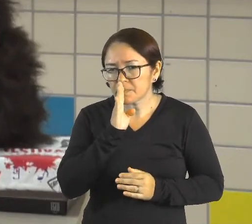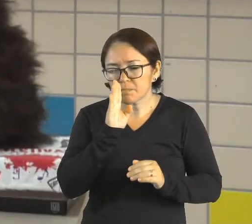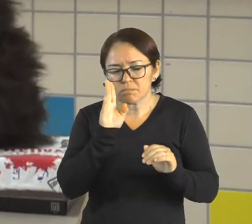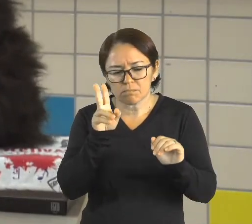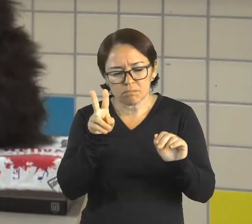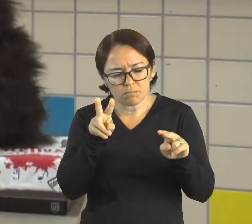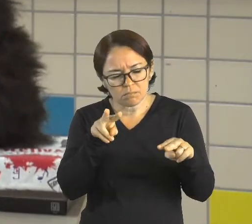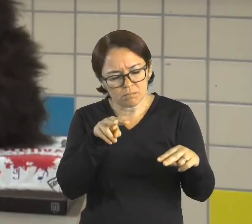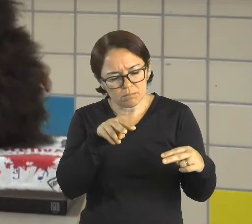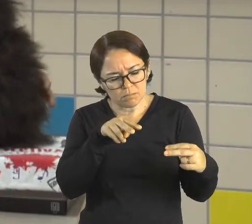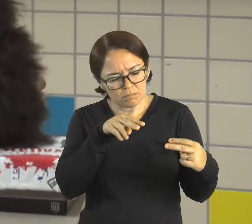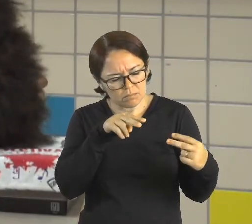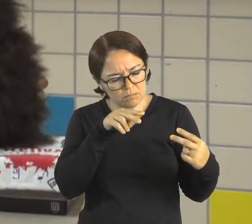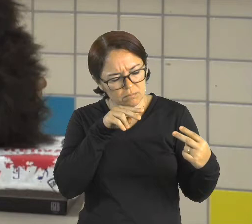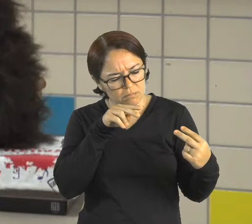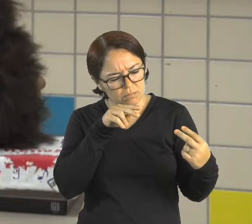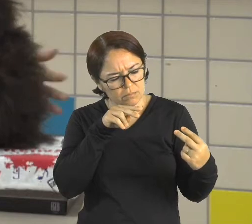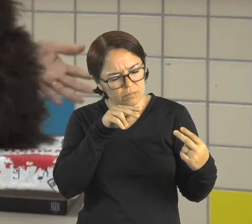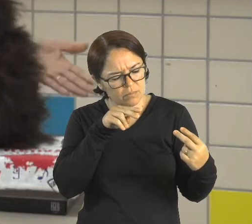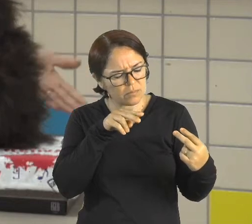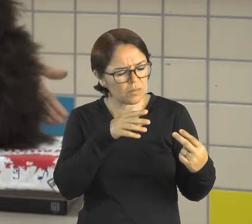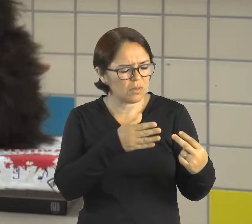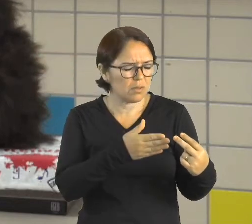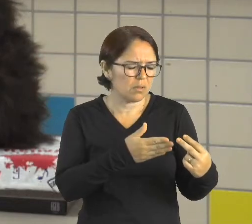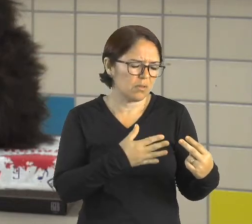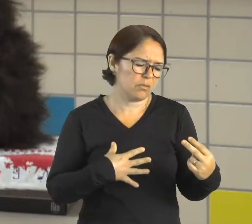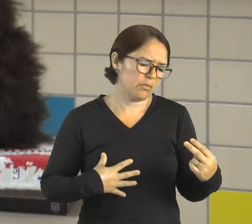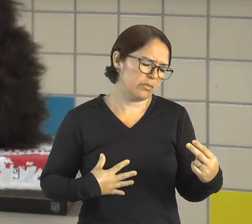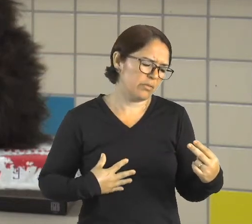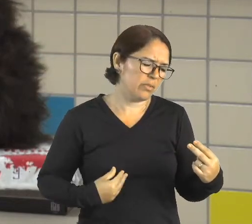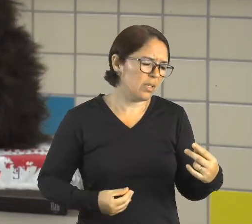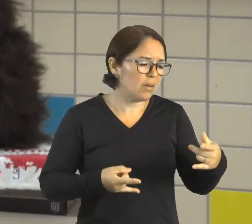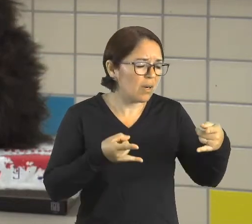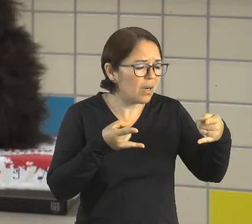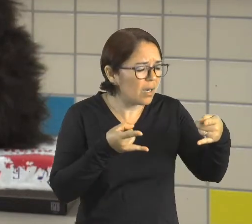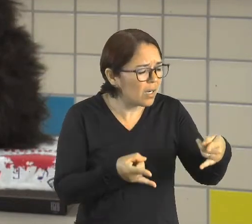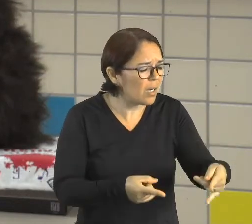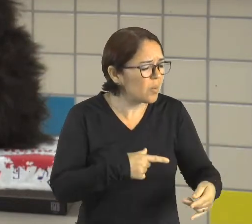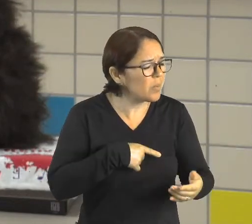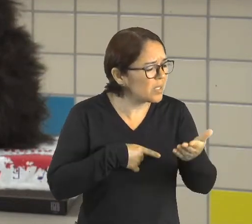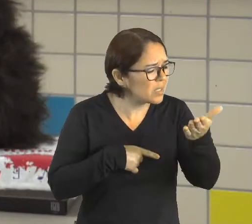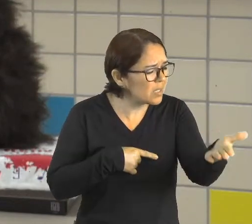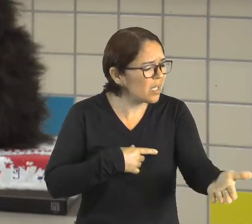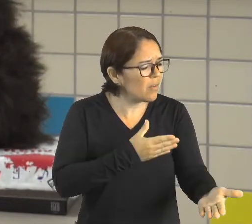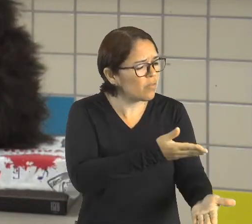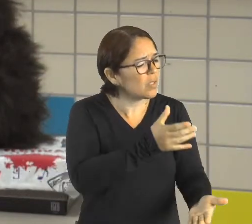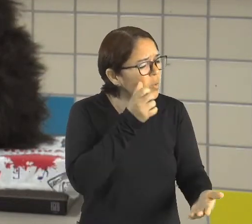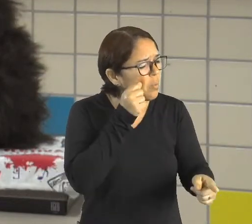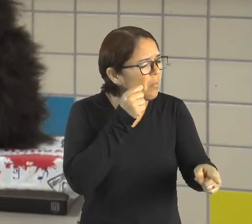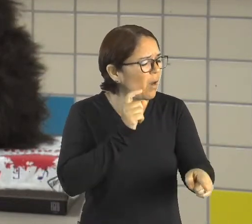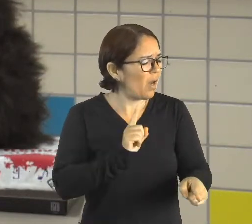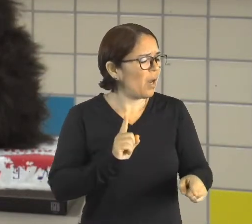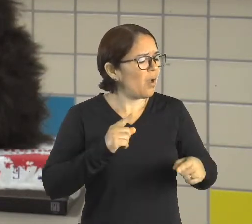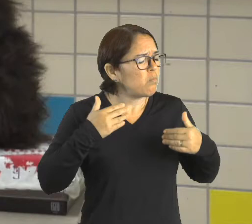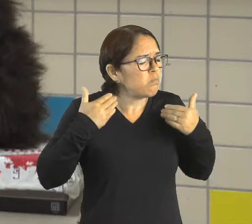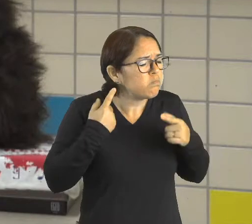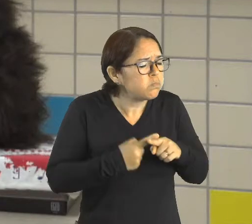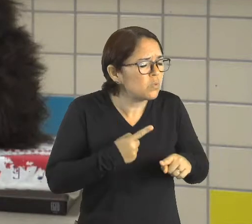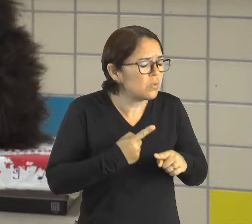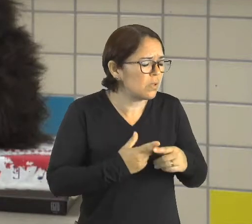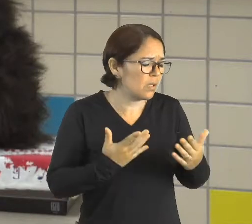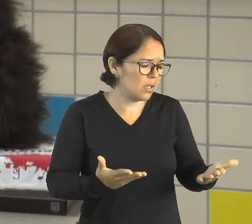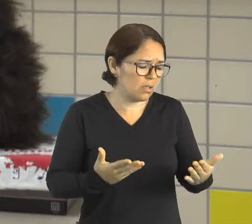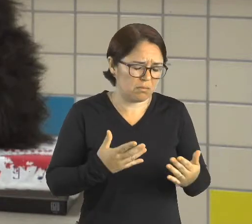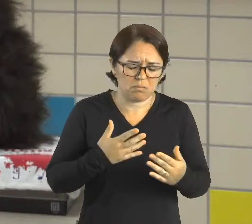cara do macaquinho e falou, mas meu filho, você tem a sua cama, por que você não dorme na sua cama? Ele falou, papai, eu